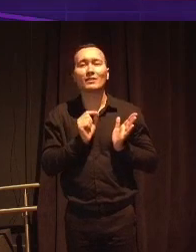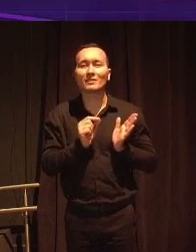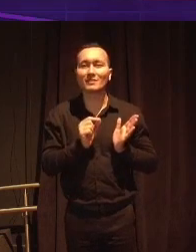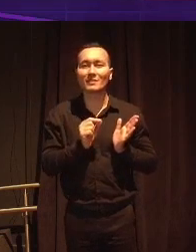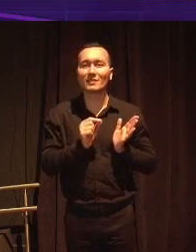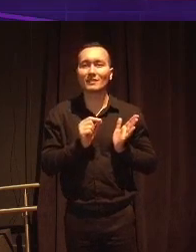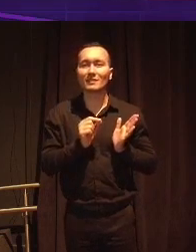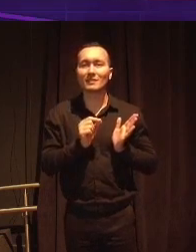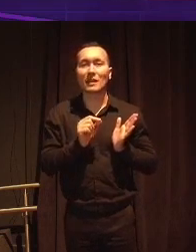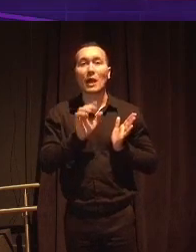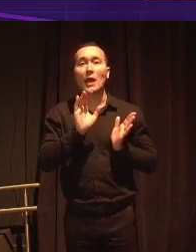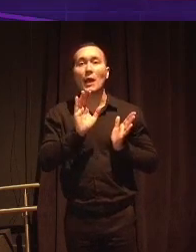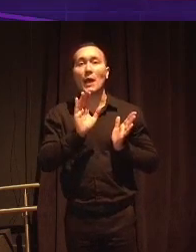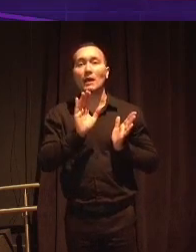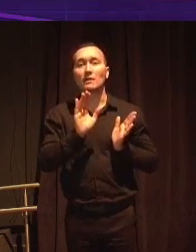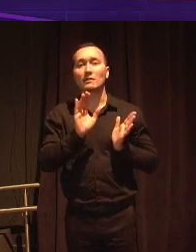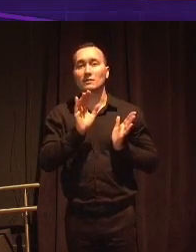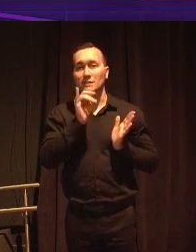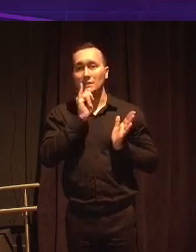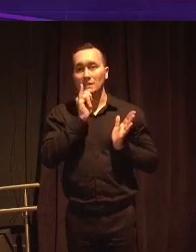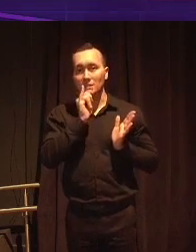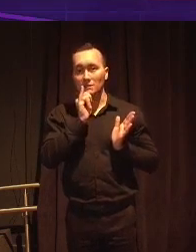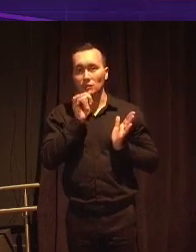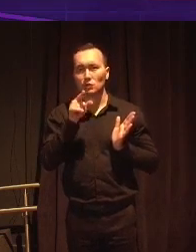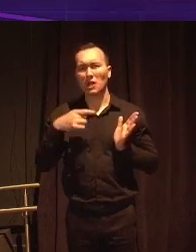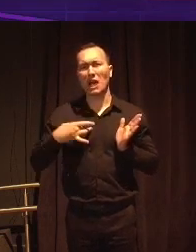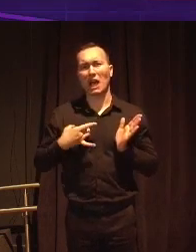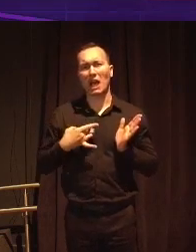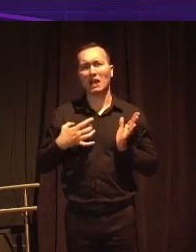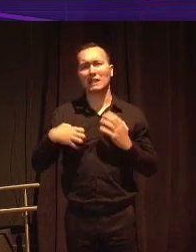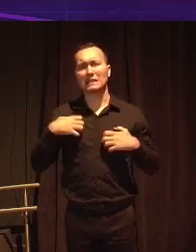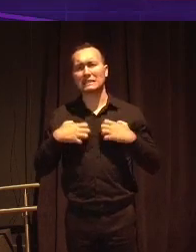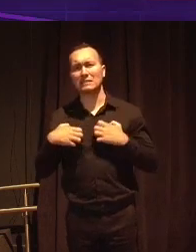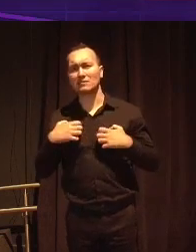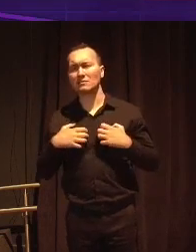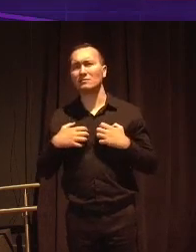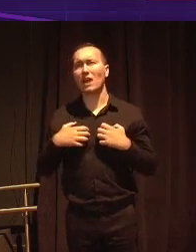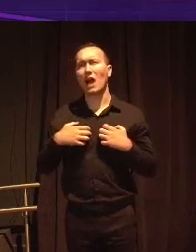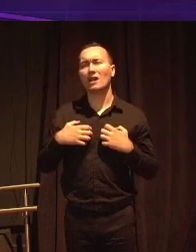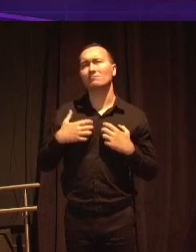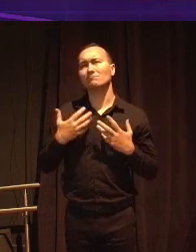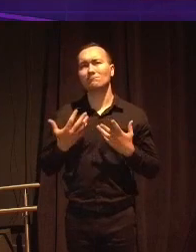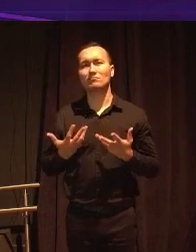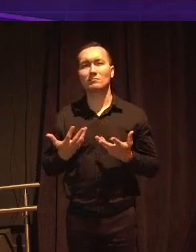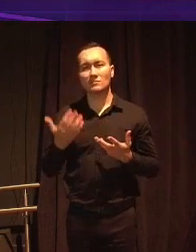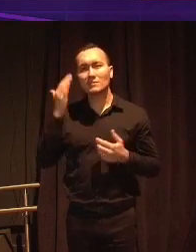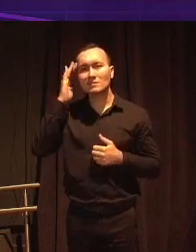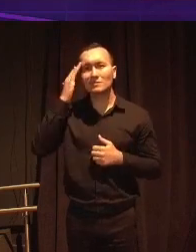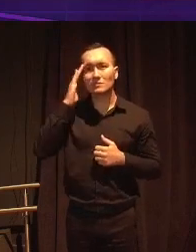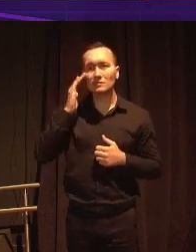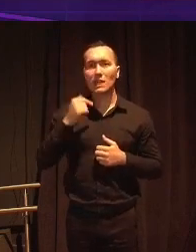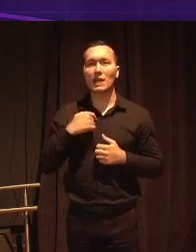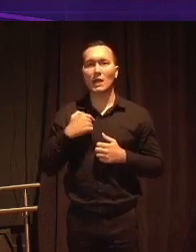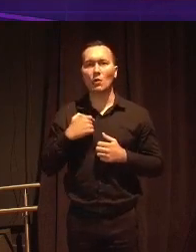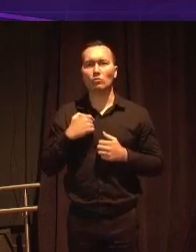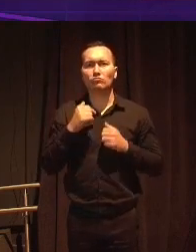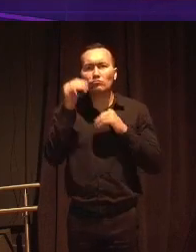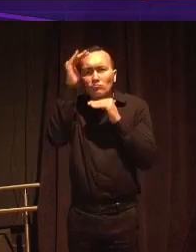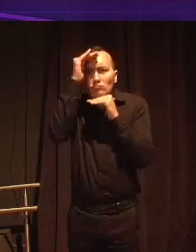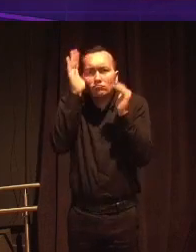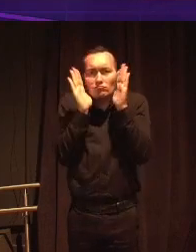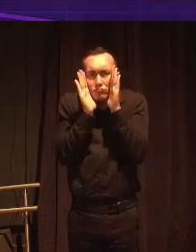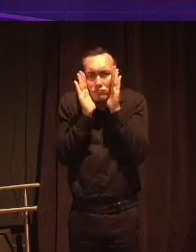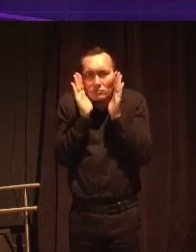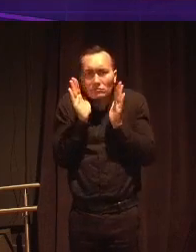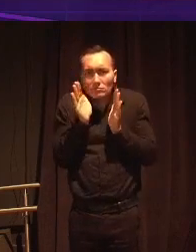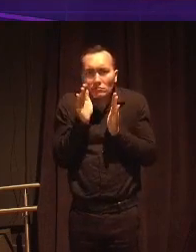mesmo tempo, sair desse lugar de certezas absolutas, né, porque quando a gente é muito engessado e também não tem a